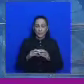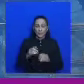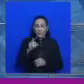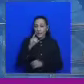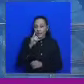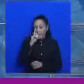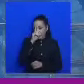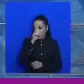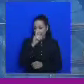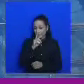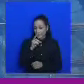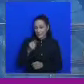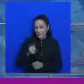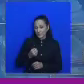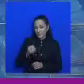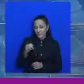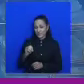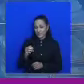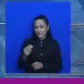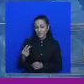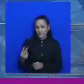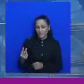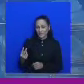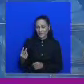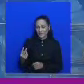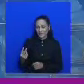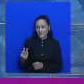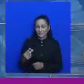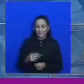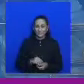Bola amarela, número 02.